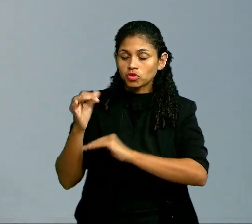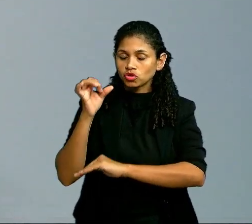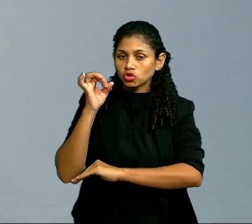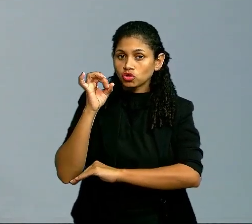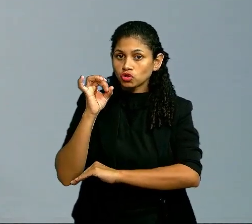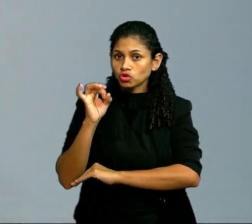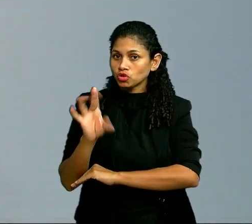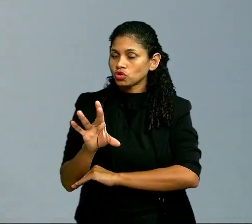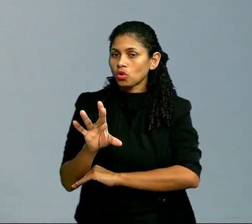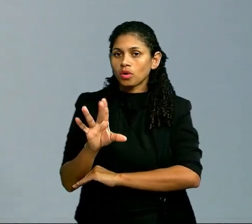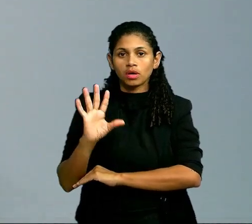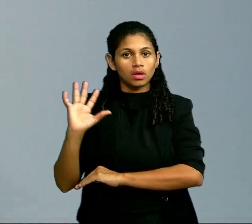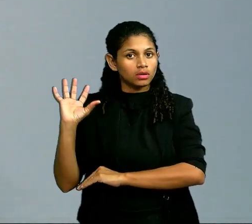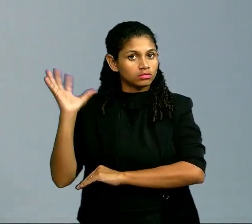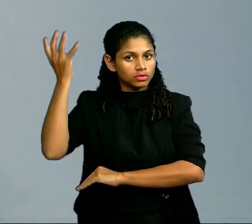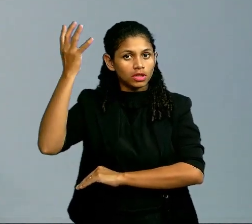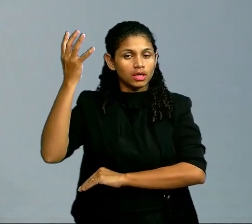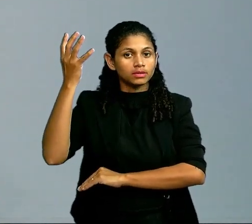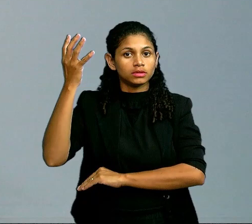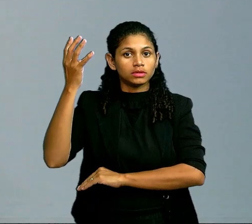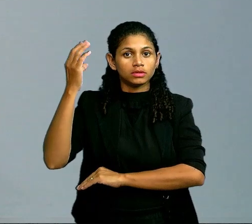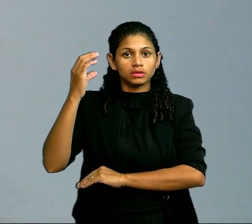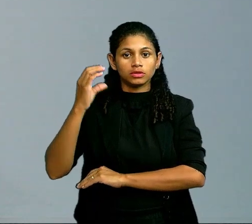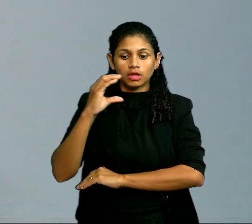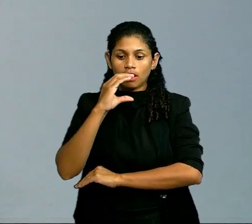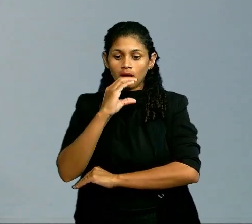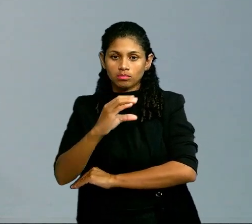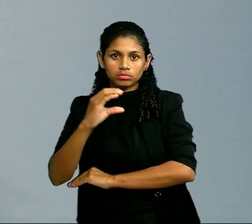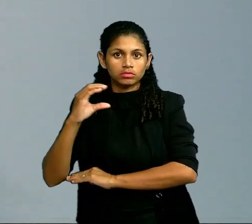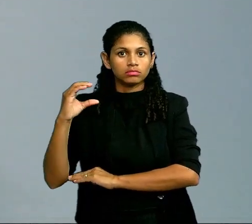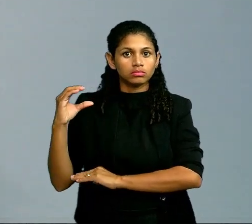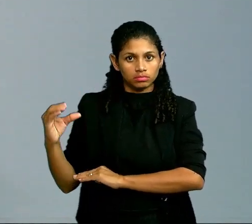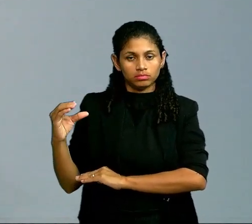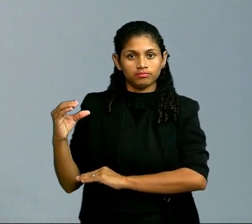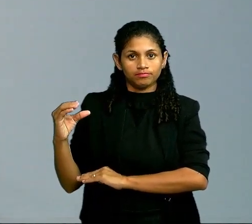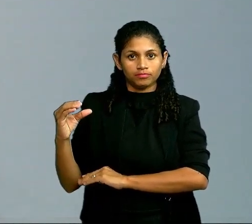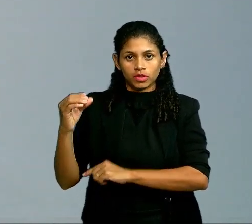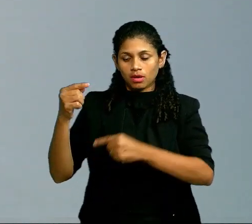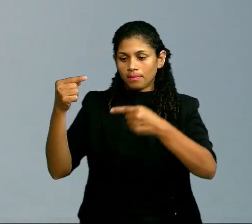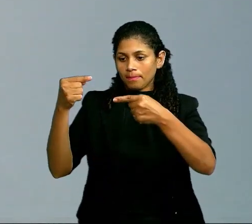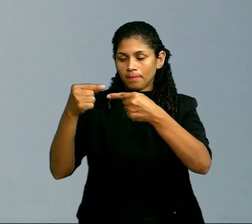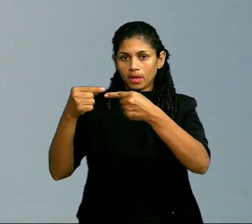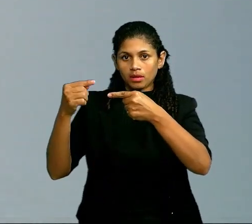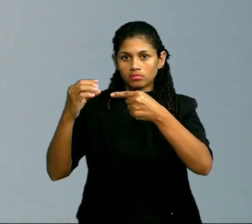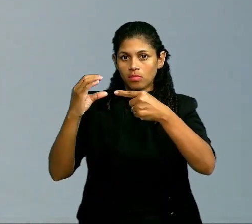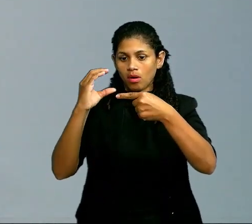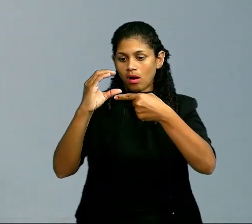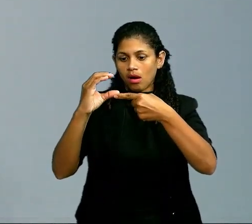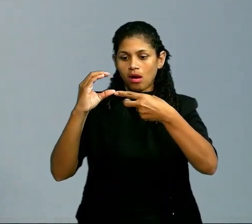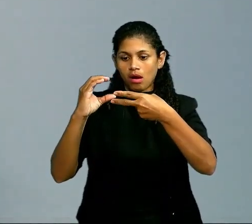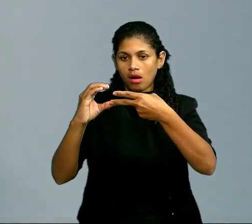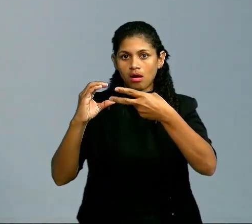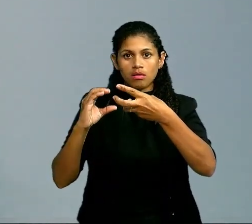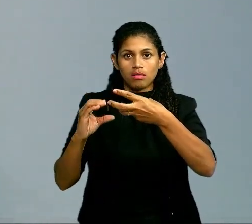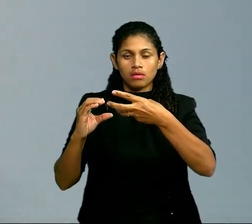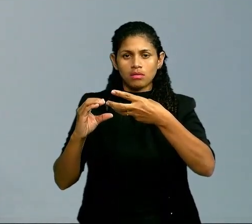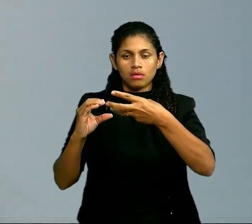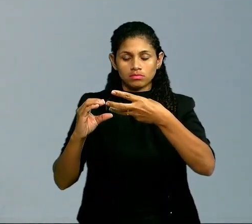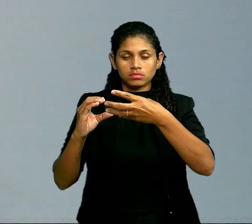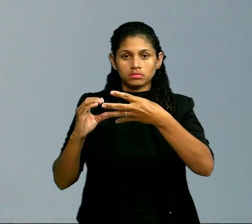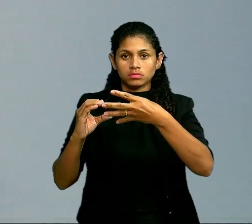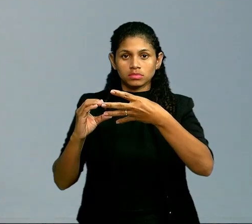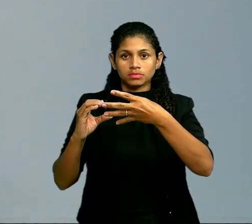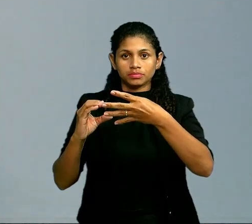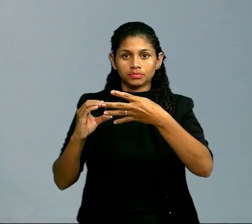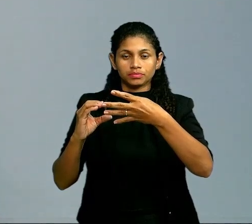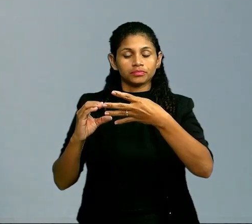de carbono para carbono e não tem nada a ver com a quantidade de ligações que esse carbono faz. Ah, ele faz uma dupla, então ele é